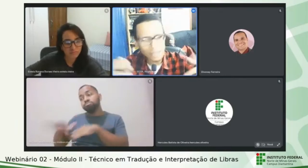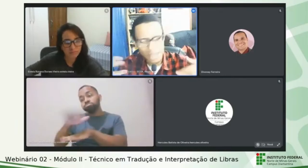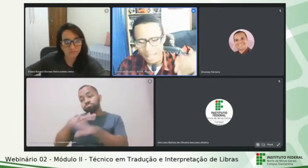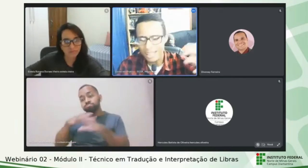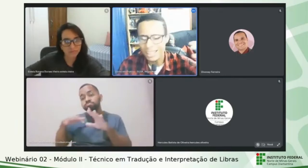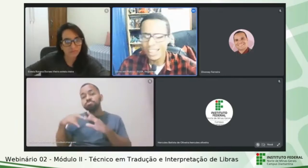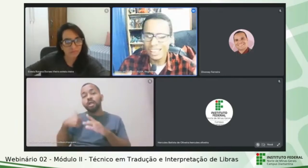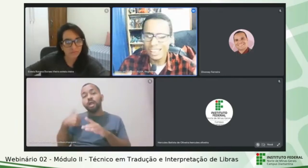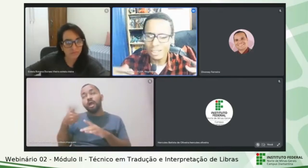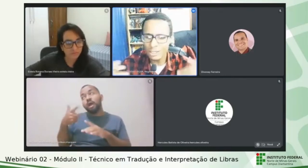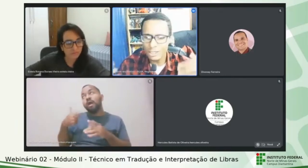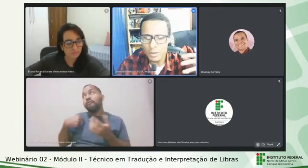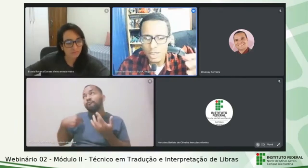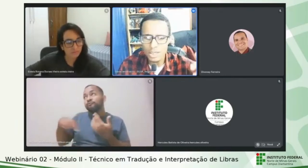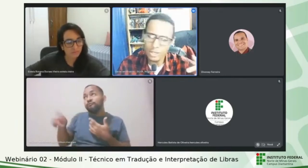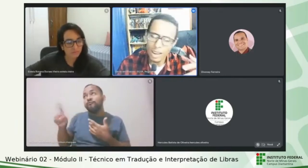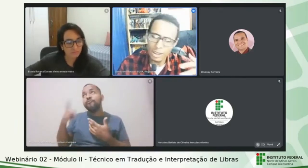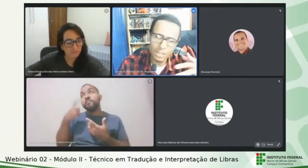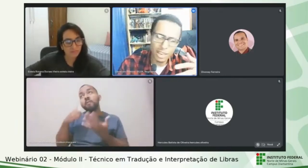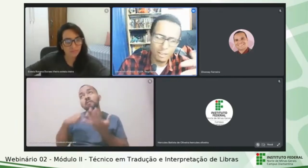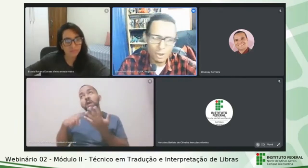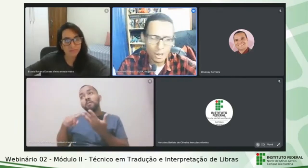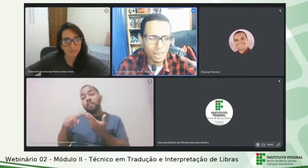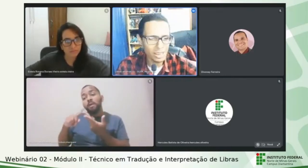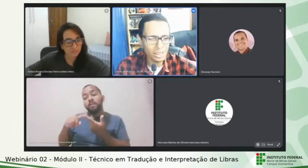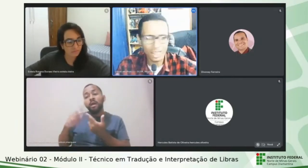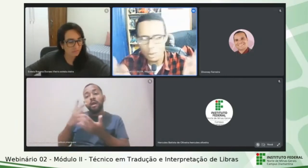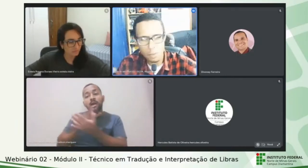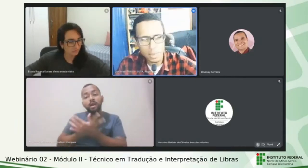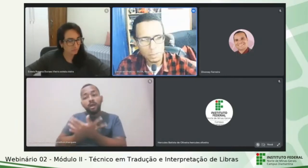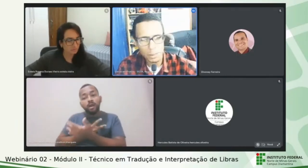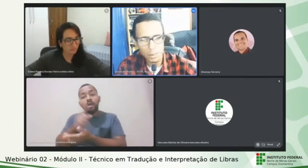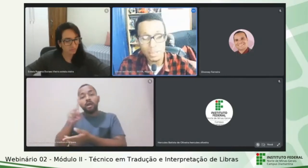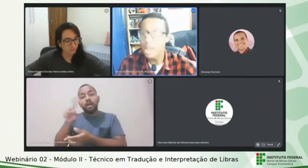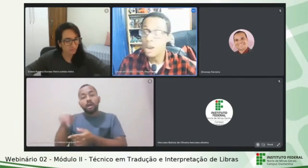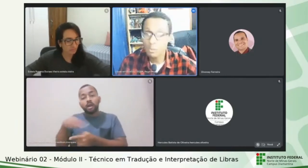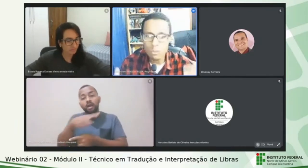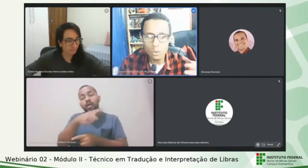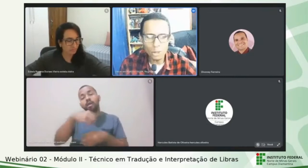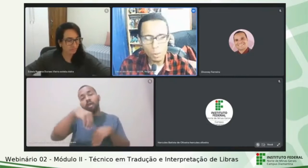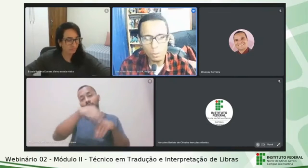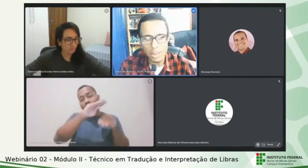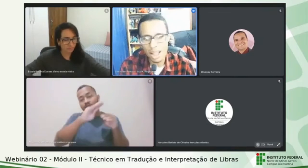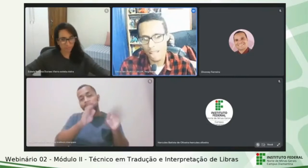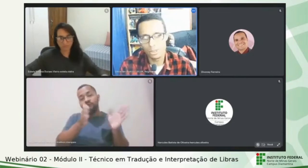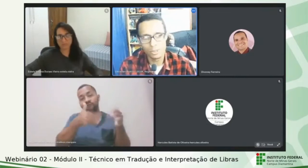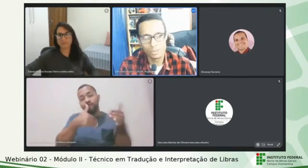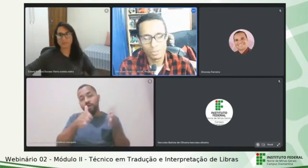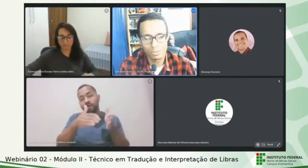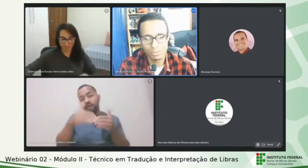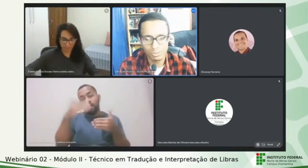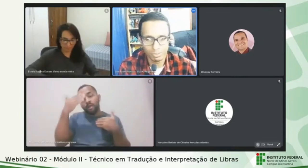eu fui lá e aconteceu isso, olha, você levou aquela encomenda para mim, muito